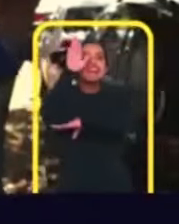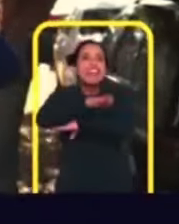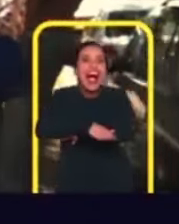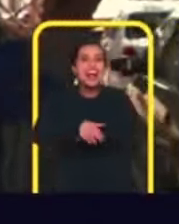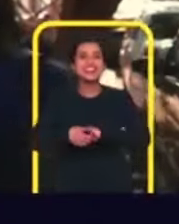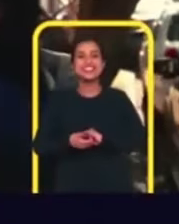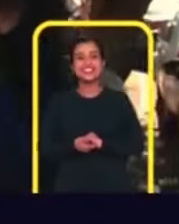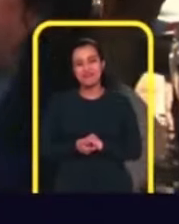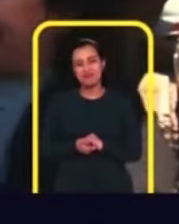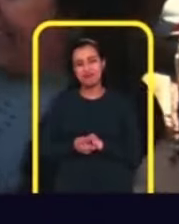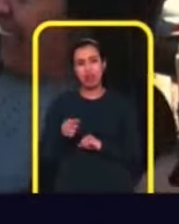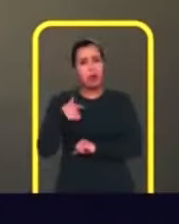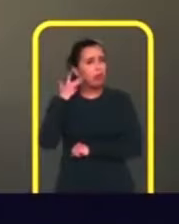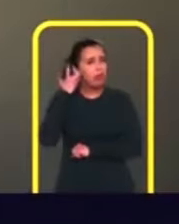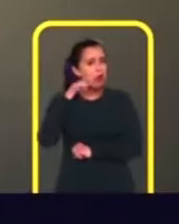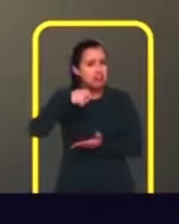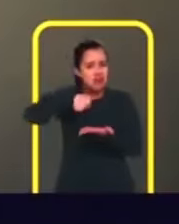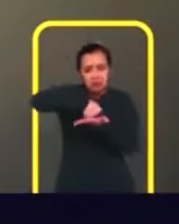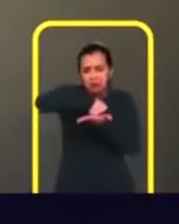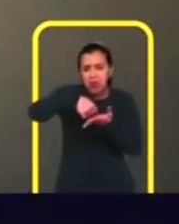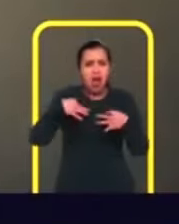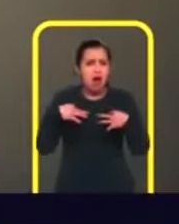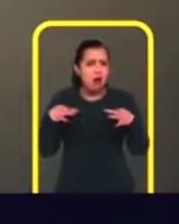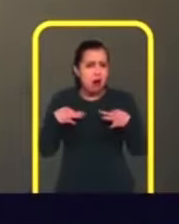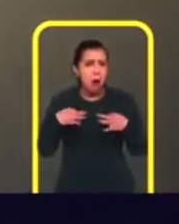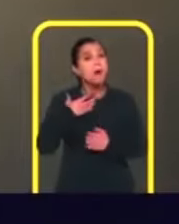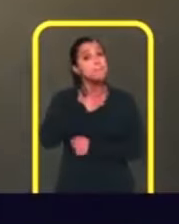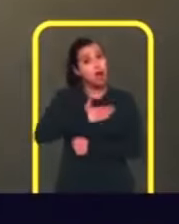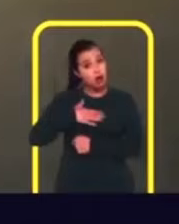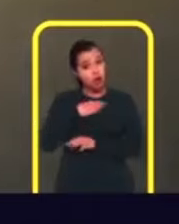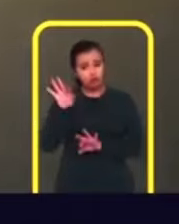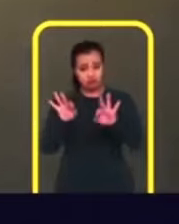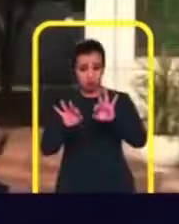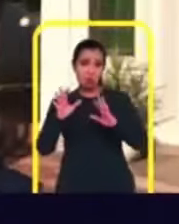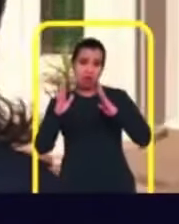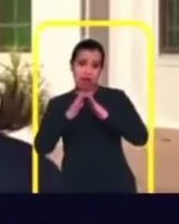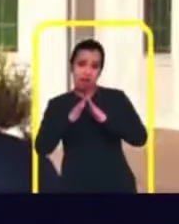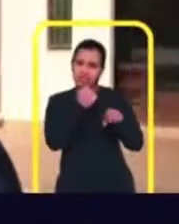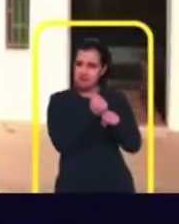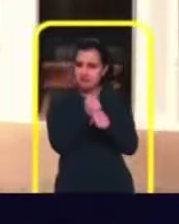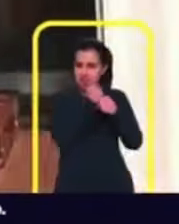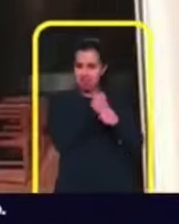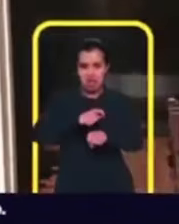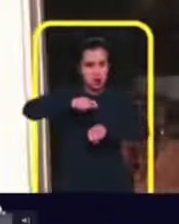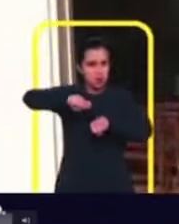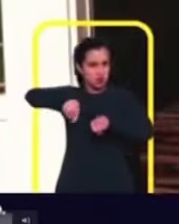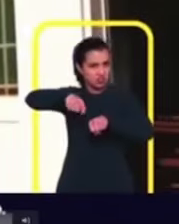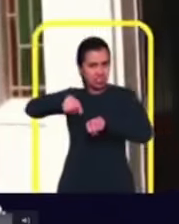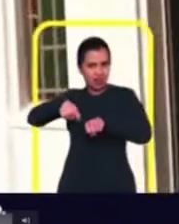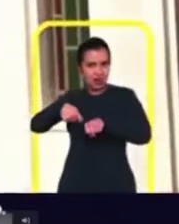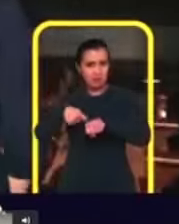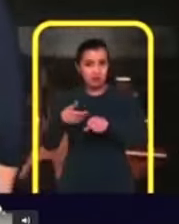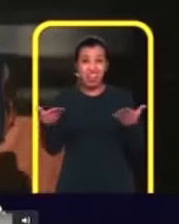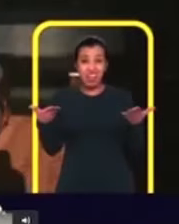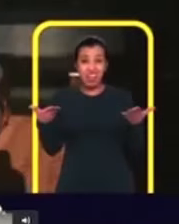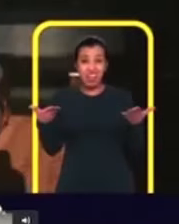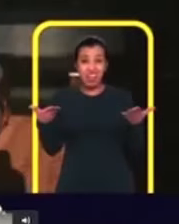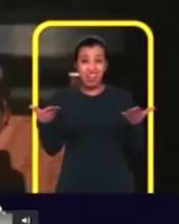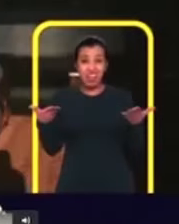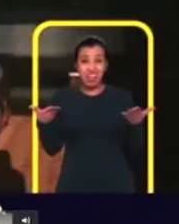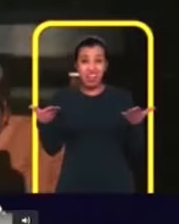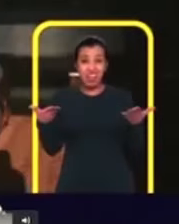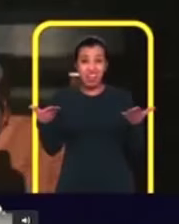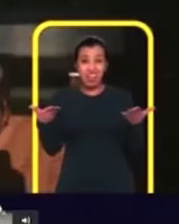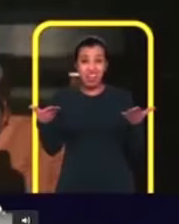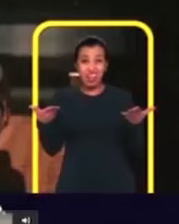bem. Não sei passar roupa, gosto de arrumar casa, de varrer, de cozinhar. A postura do presidente chocou todo mundo. Ela,